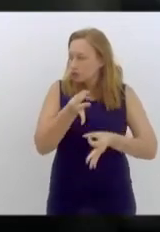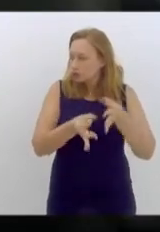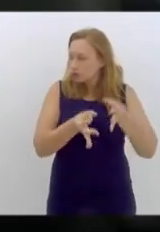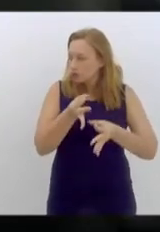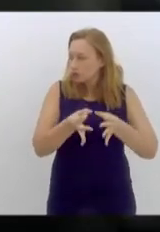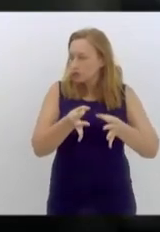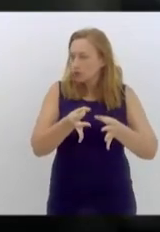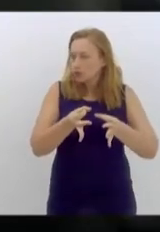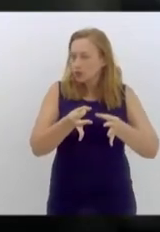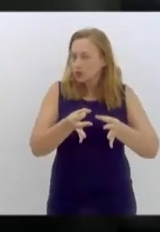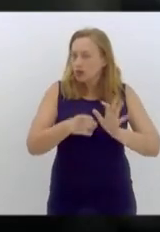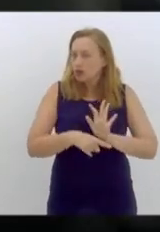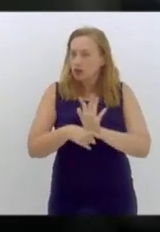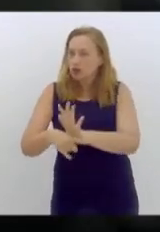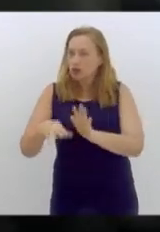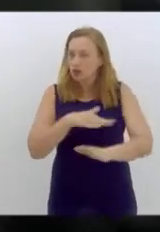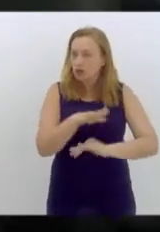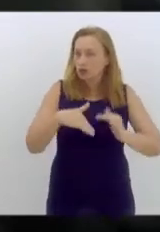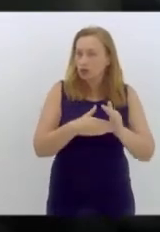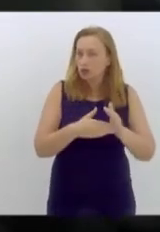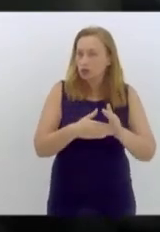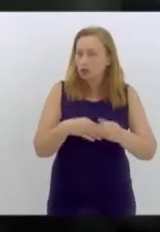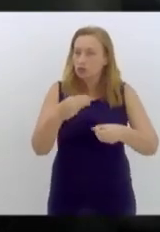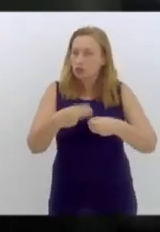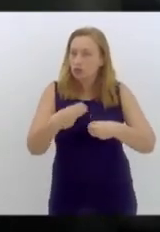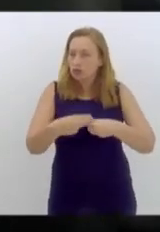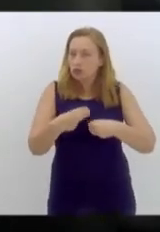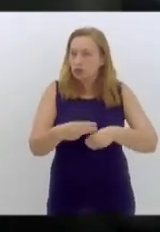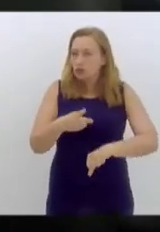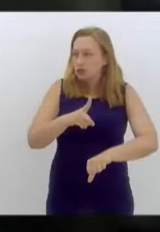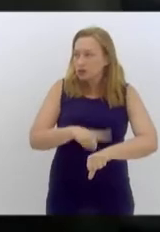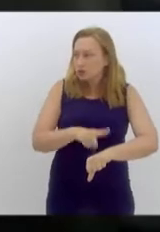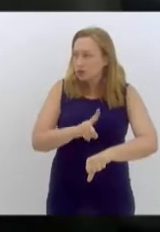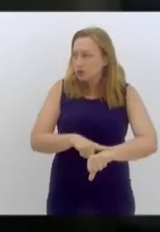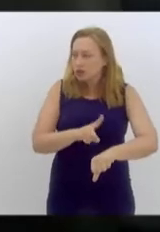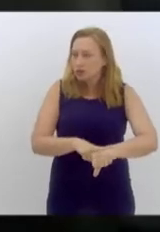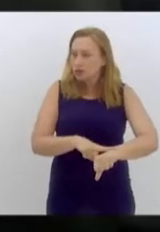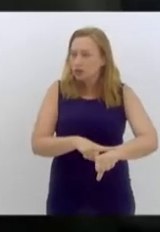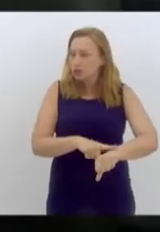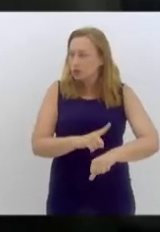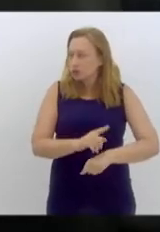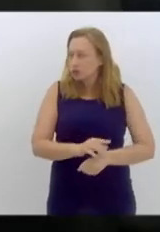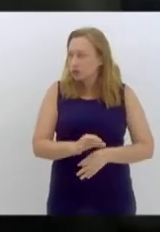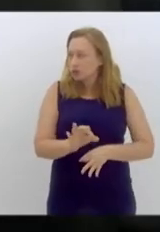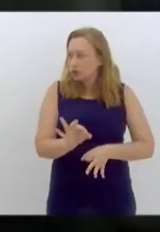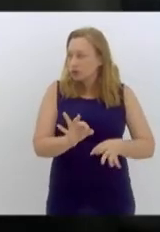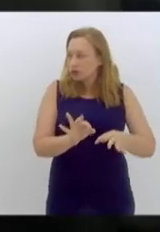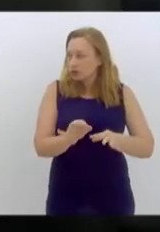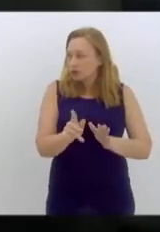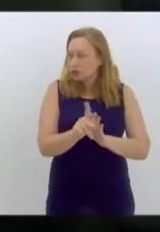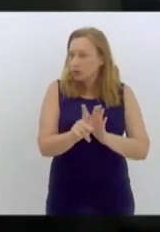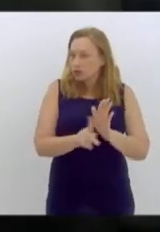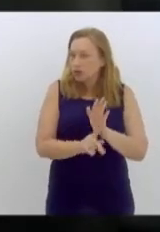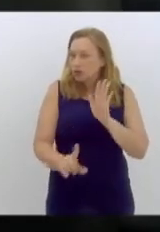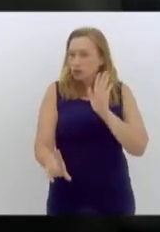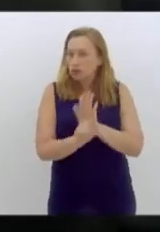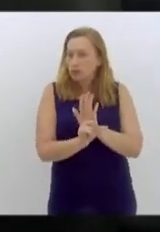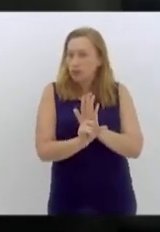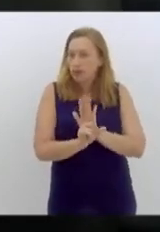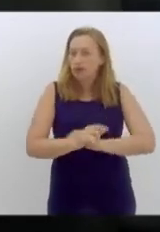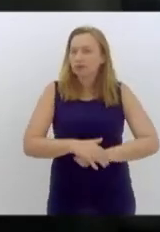os municípios. Então, nesse momento, nesse projeto de lei, não